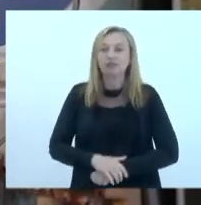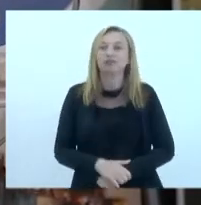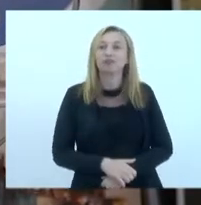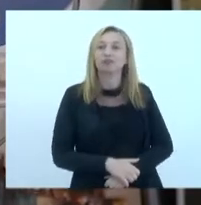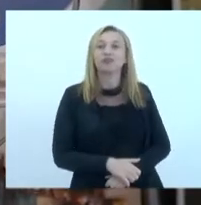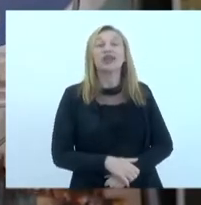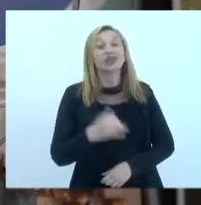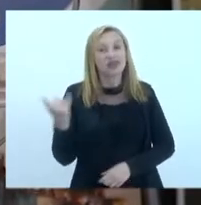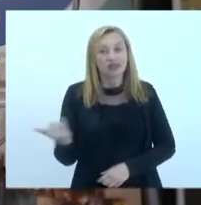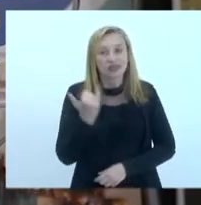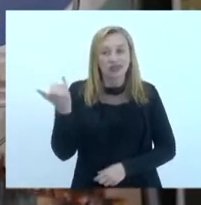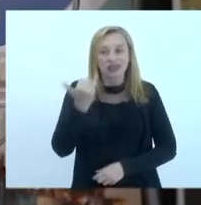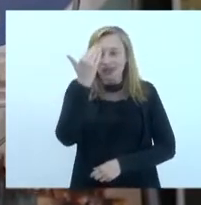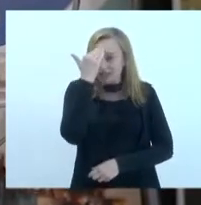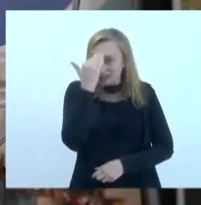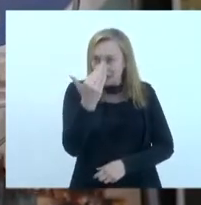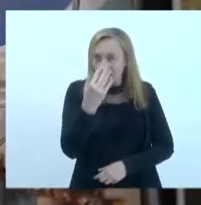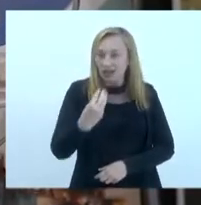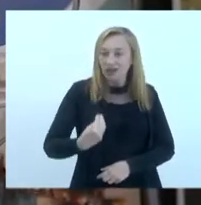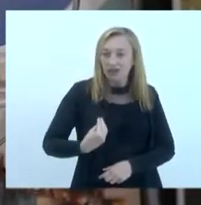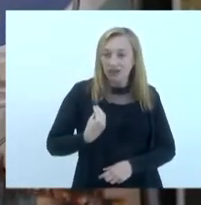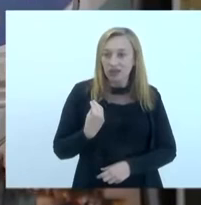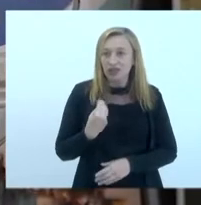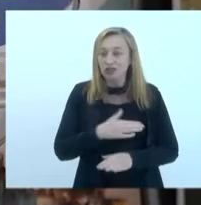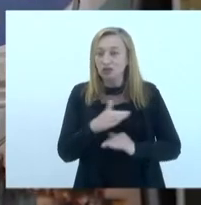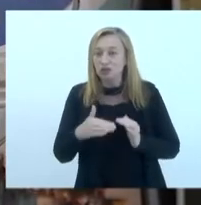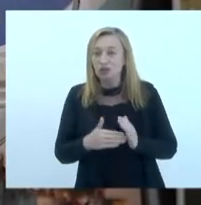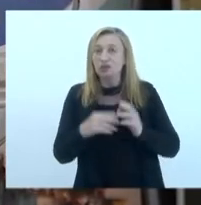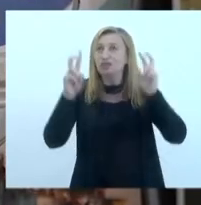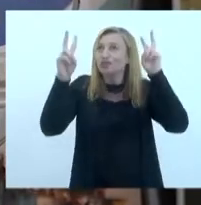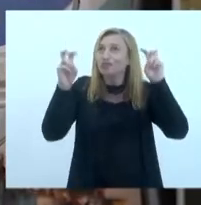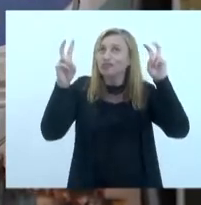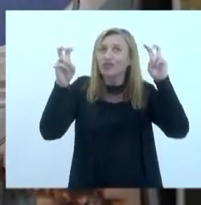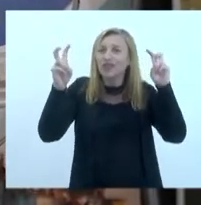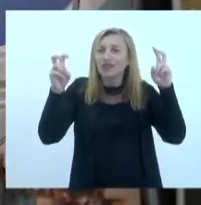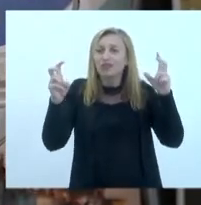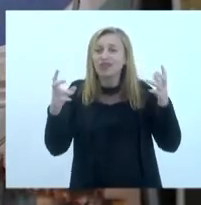muito importante, eu agradeço a participação de um tema tão...